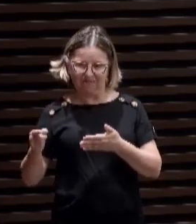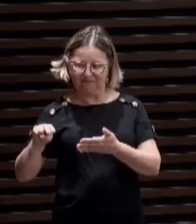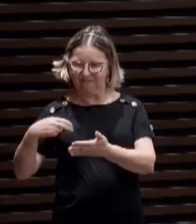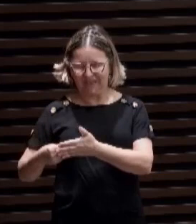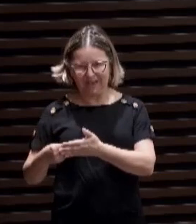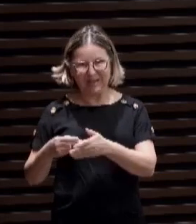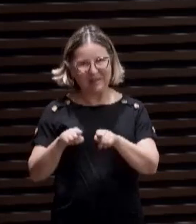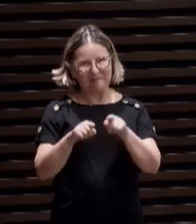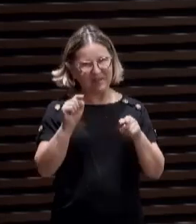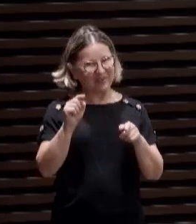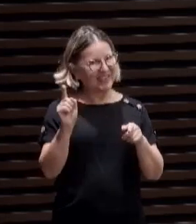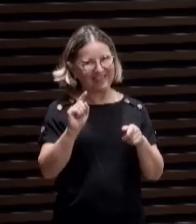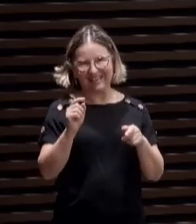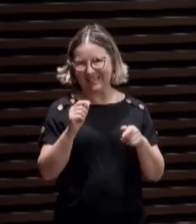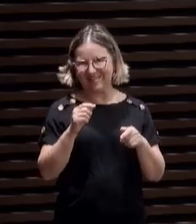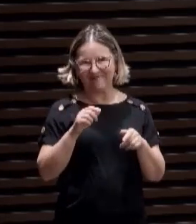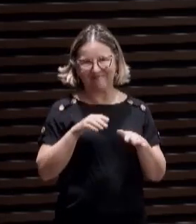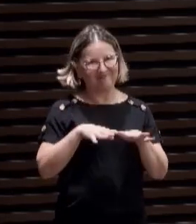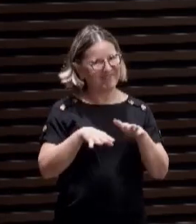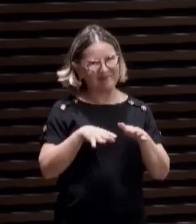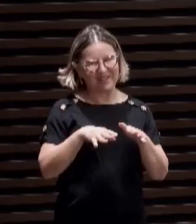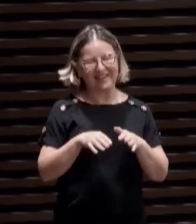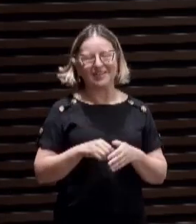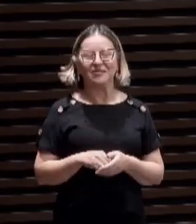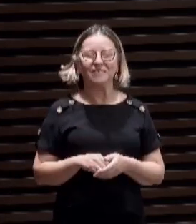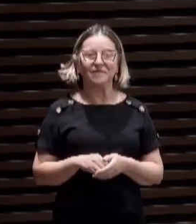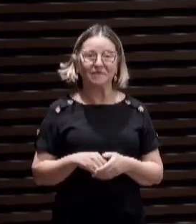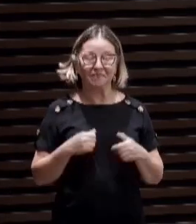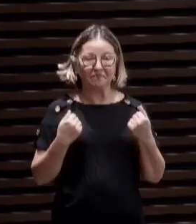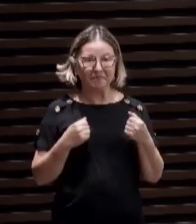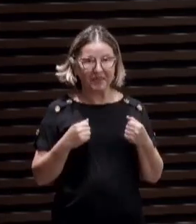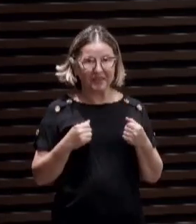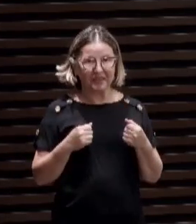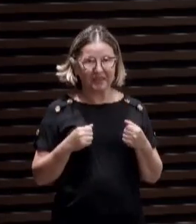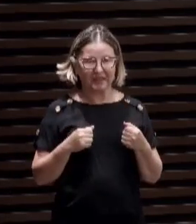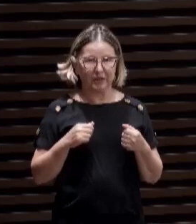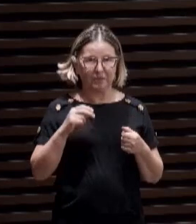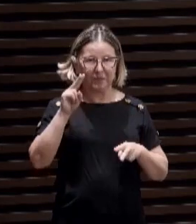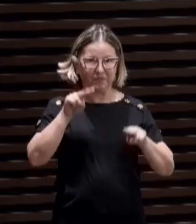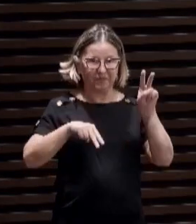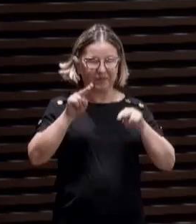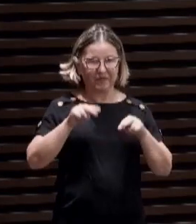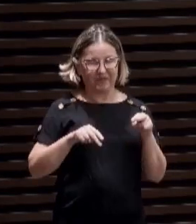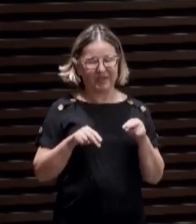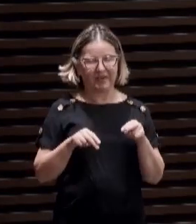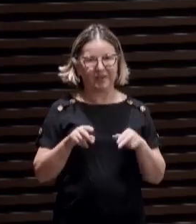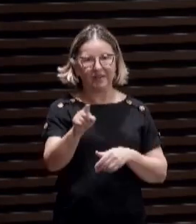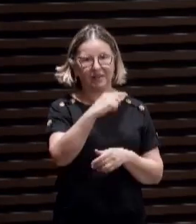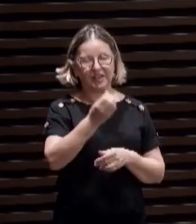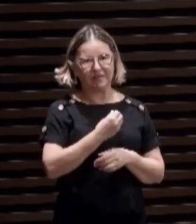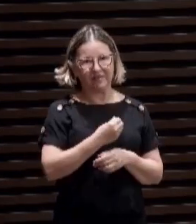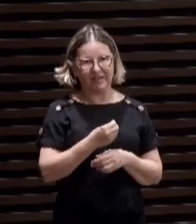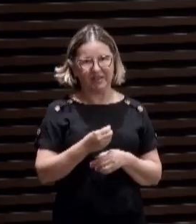estamos fazendo nesta construção. O que nós estamos trazendo de valor, ou se a